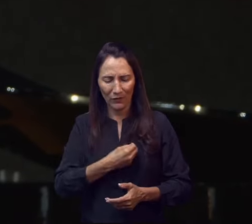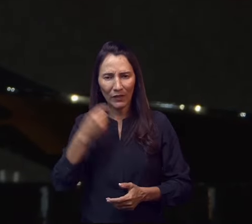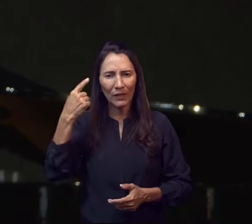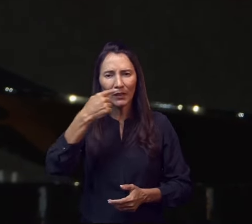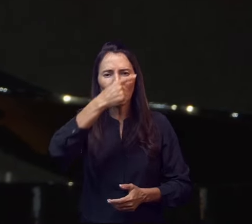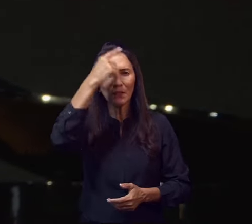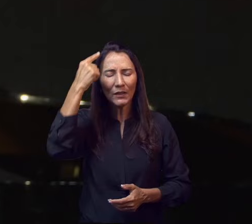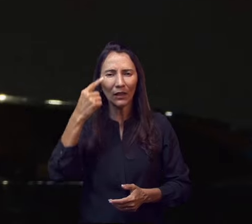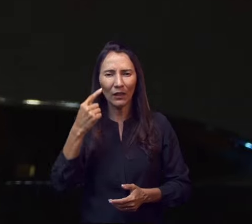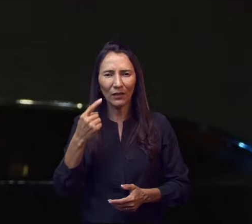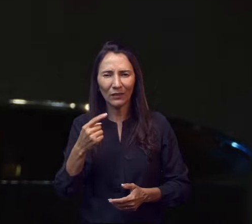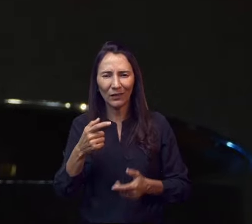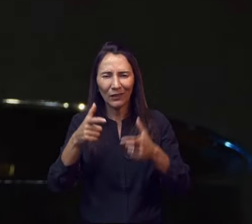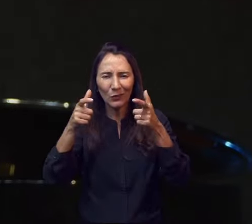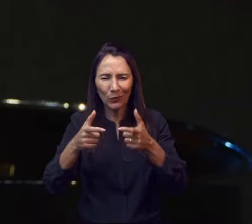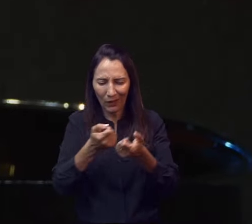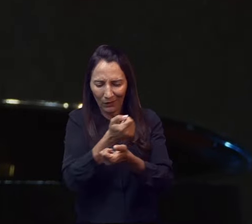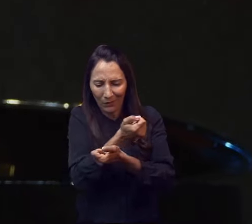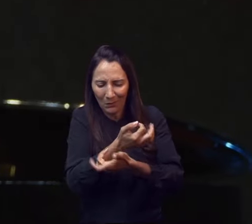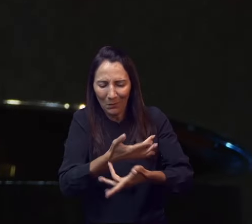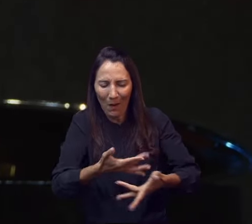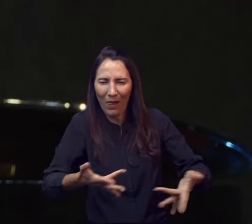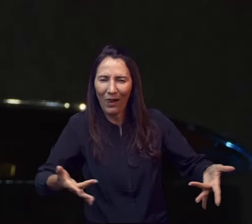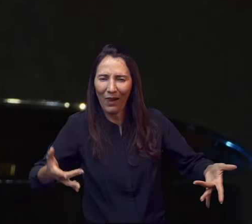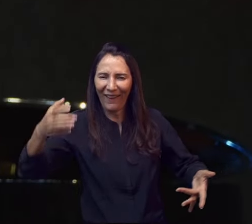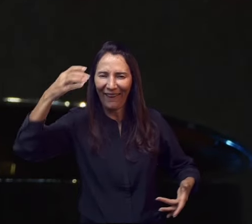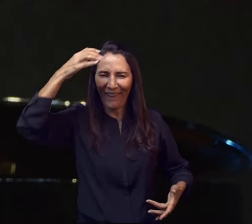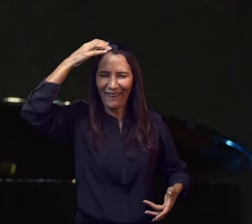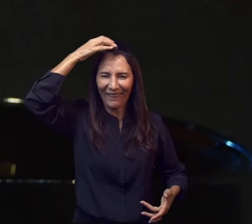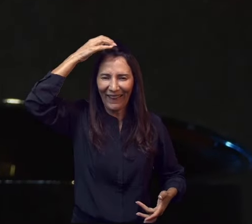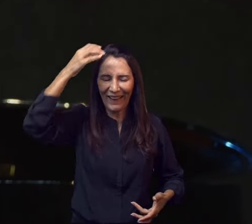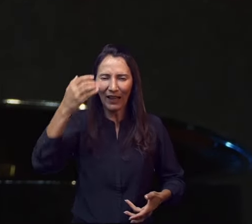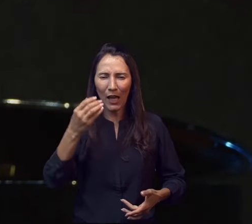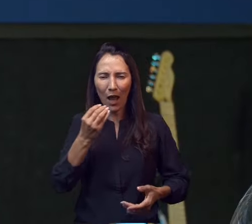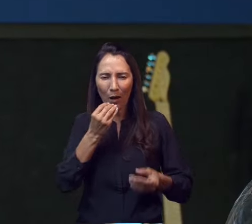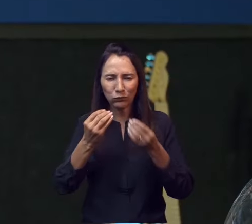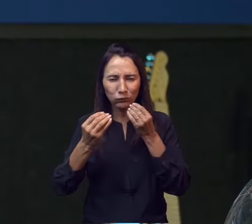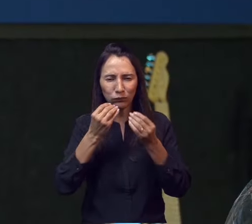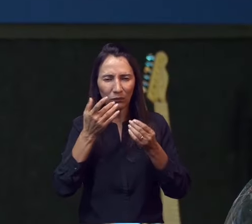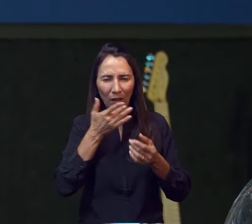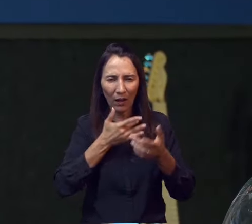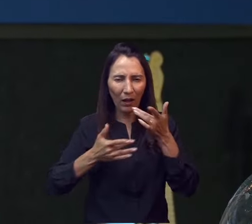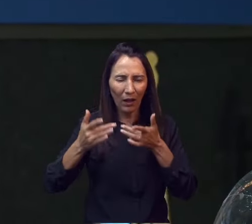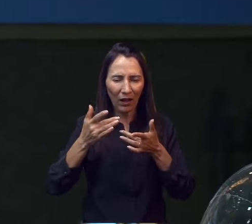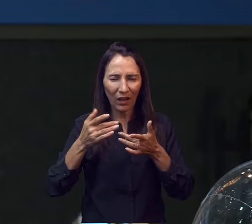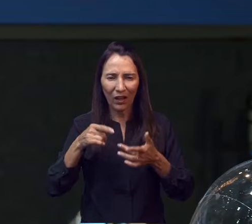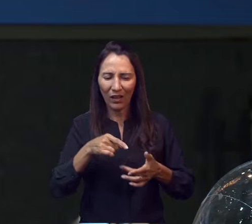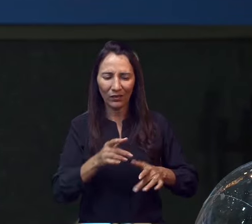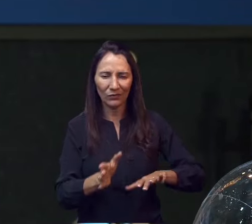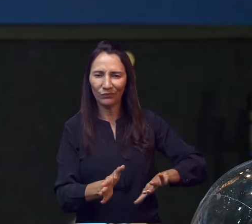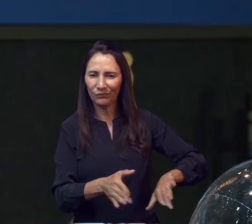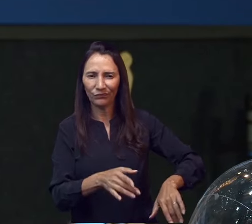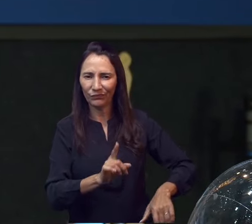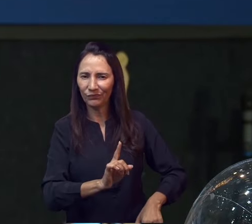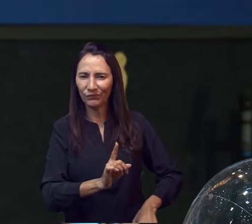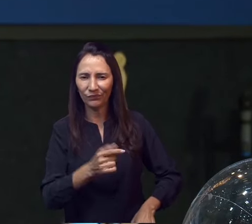lugar de iguarias e de comidas incríveis quero o Império da Babilônia O cara foi comer chuchu